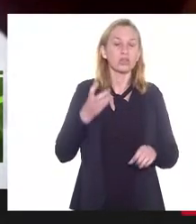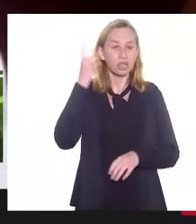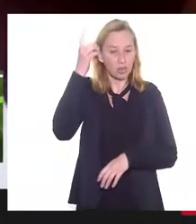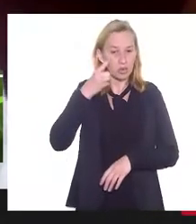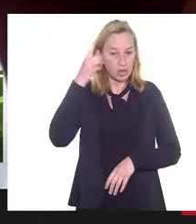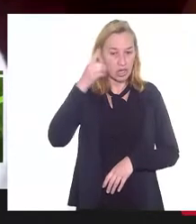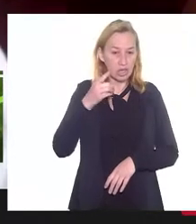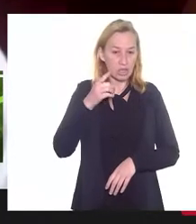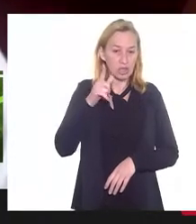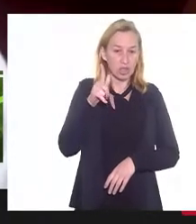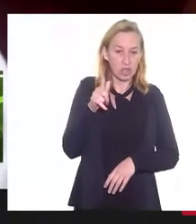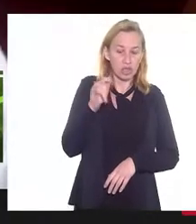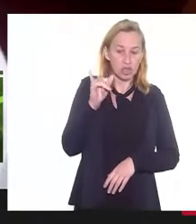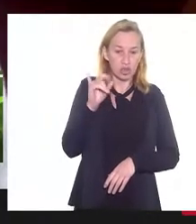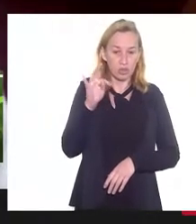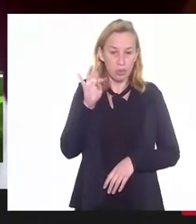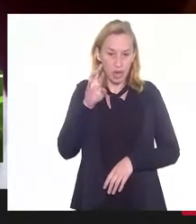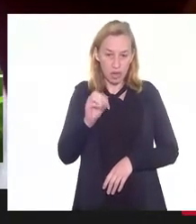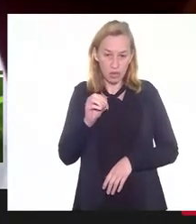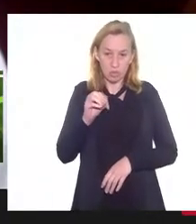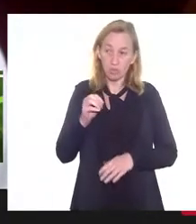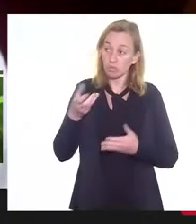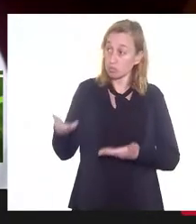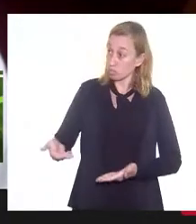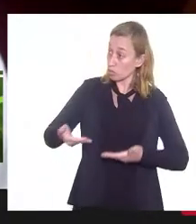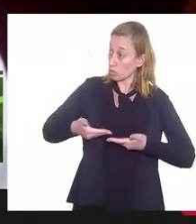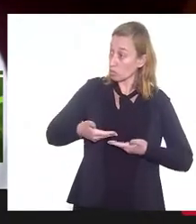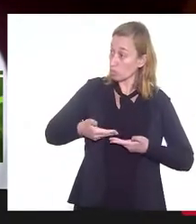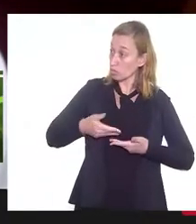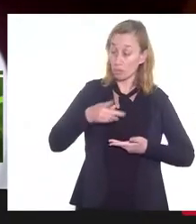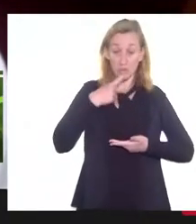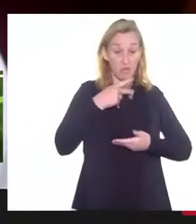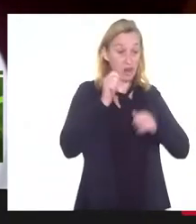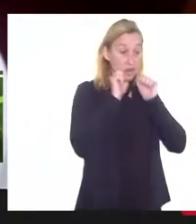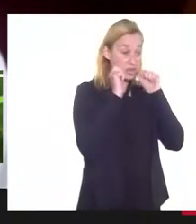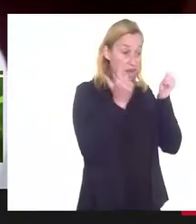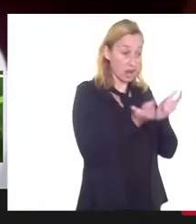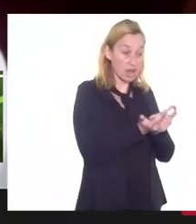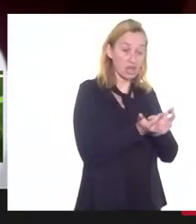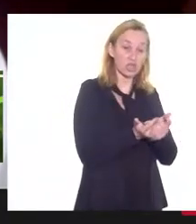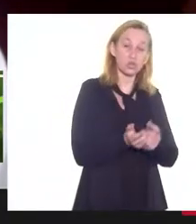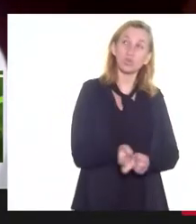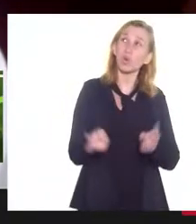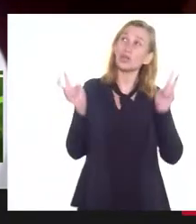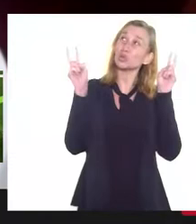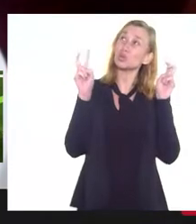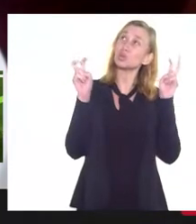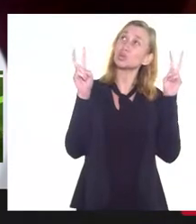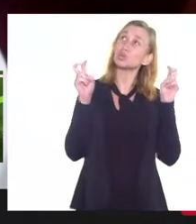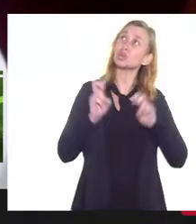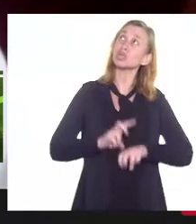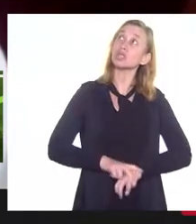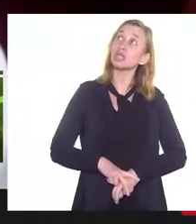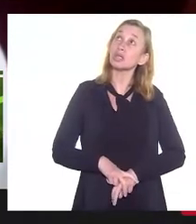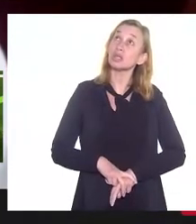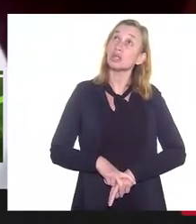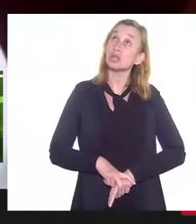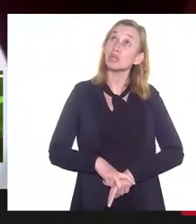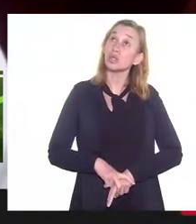para fazer uma fala na Alerj sobre a